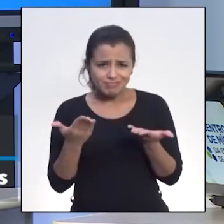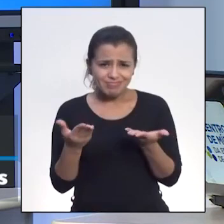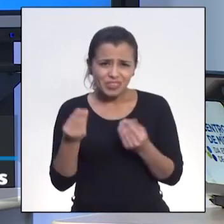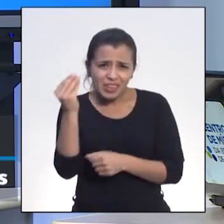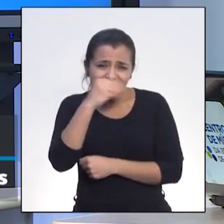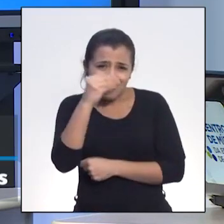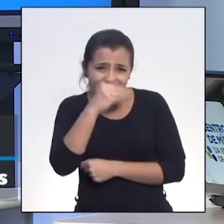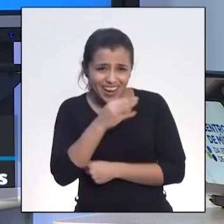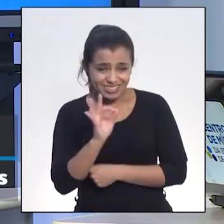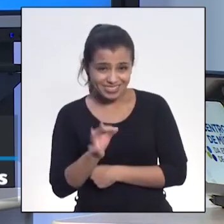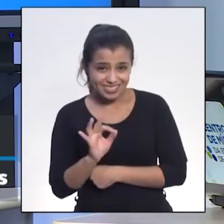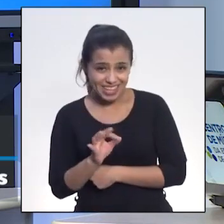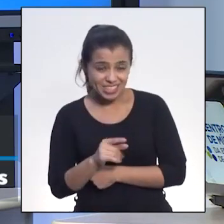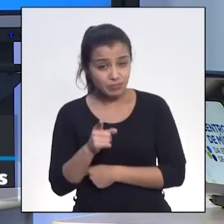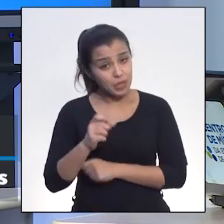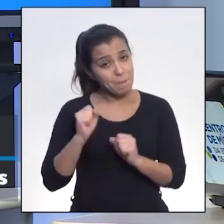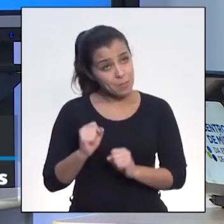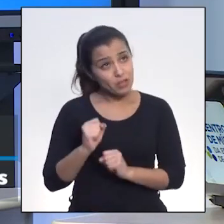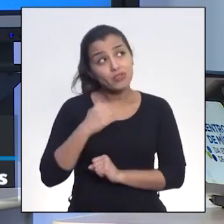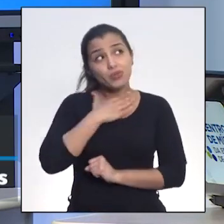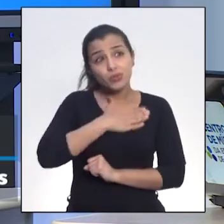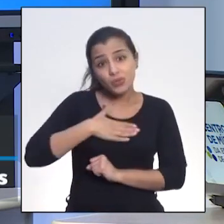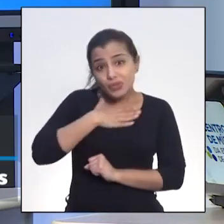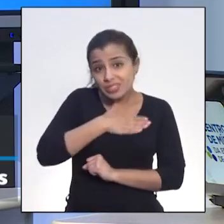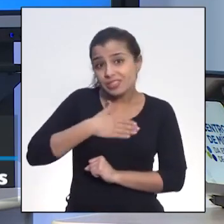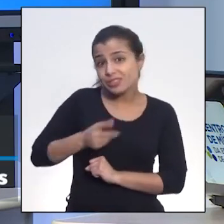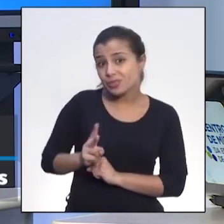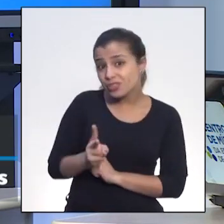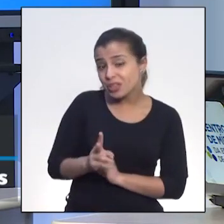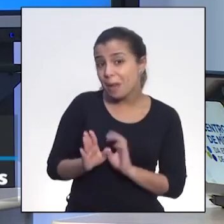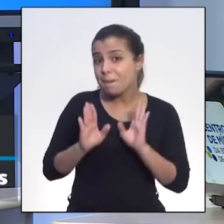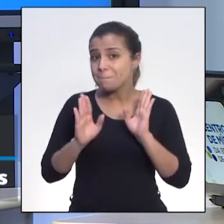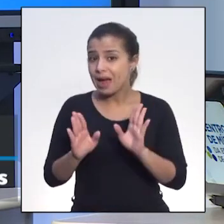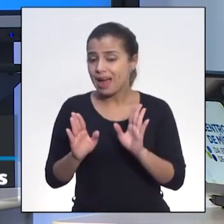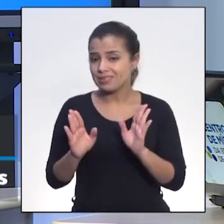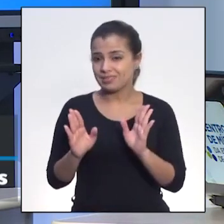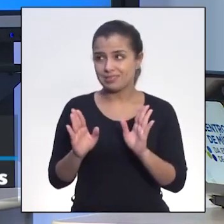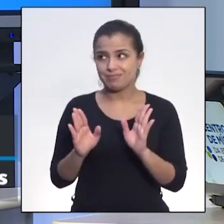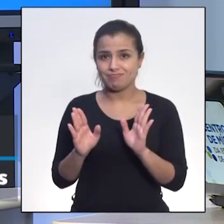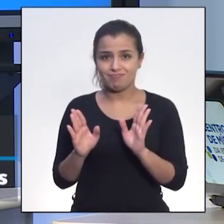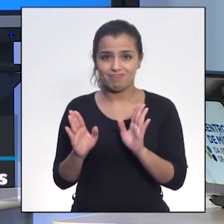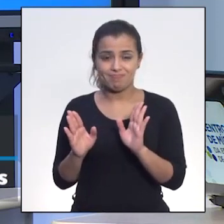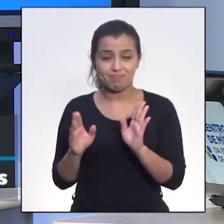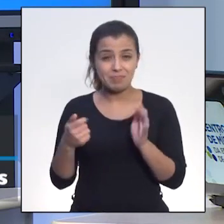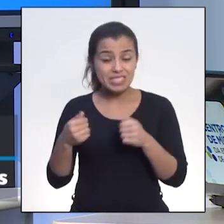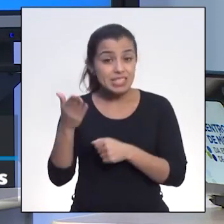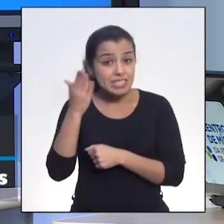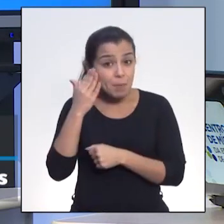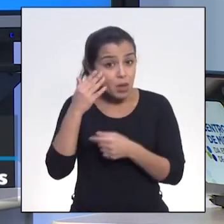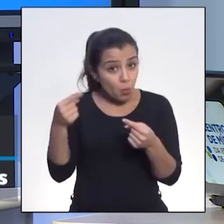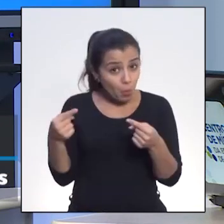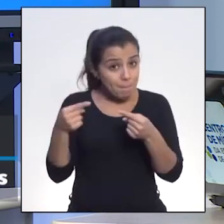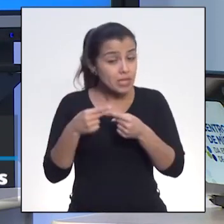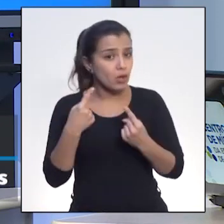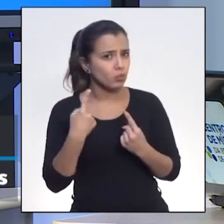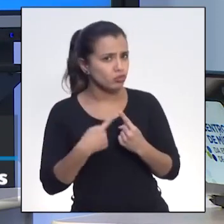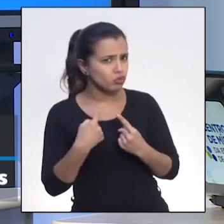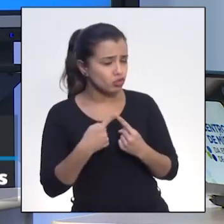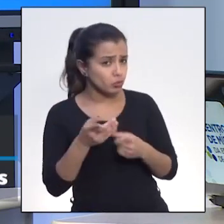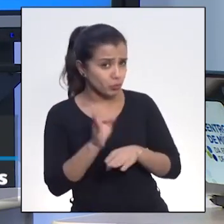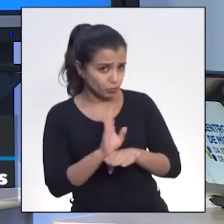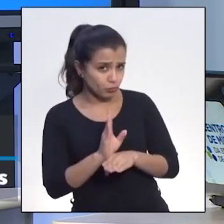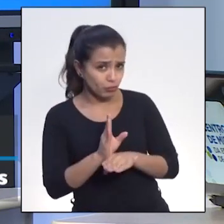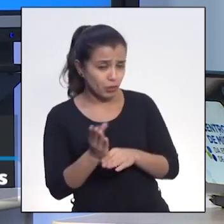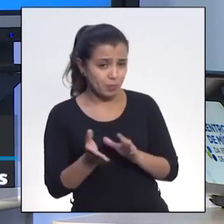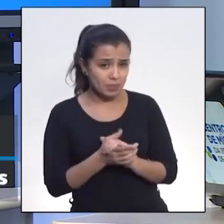pode continuar gostando, mas associá-lo a um gênero é importante. Né? Assim